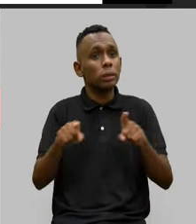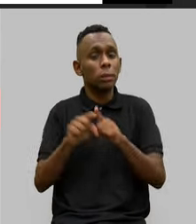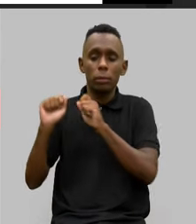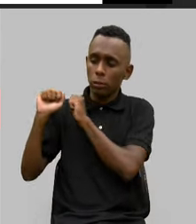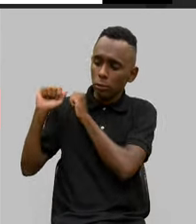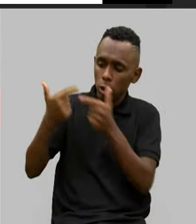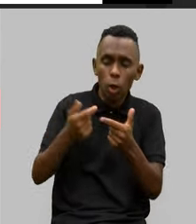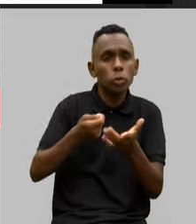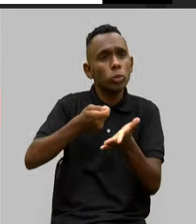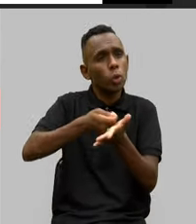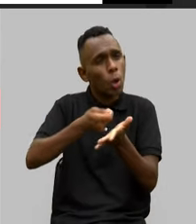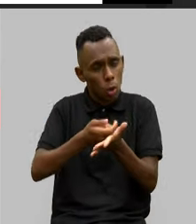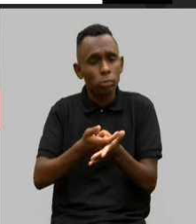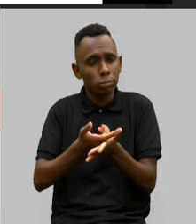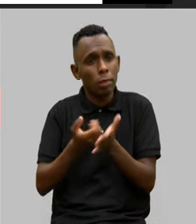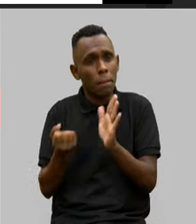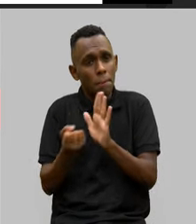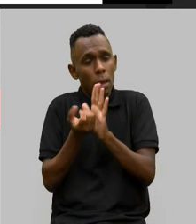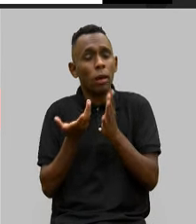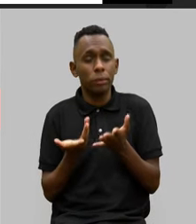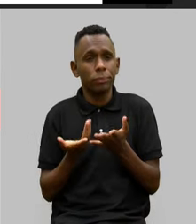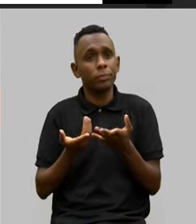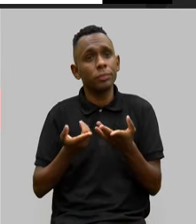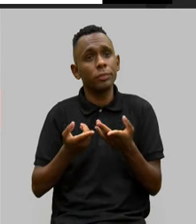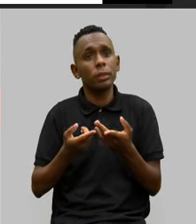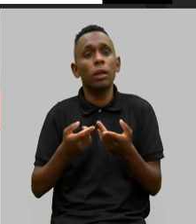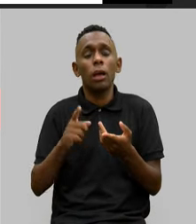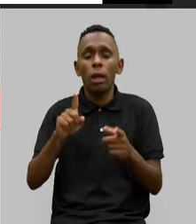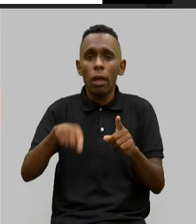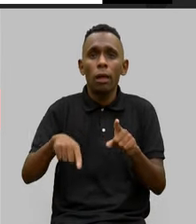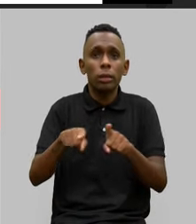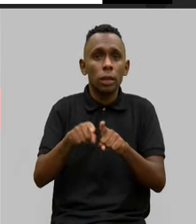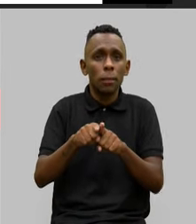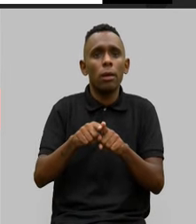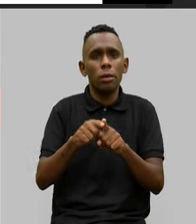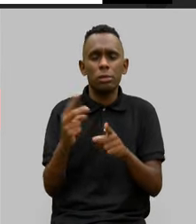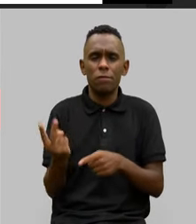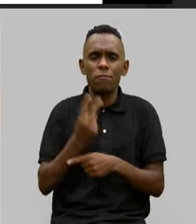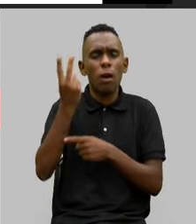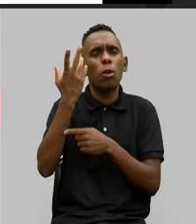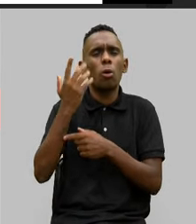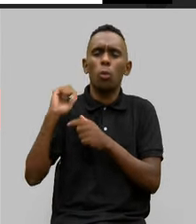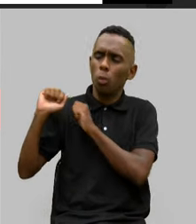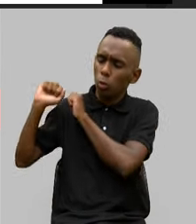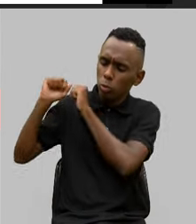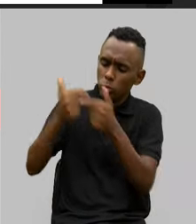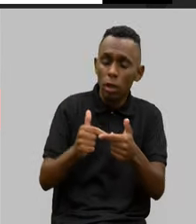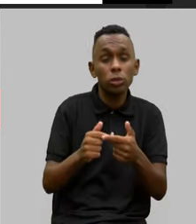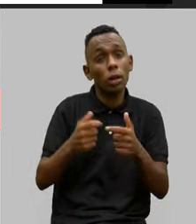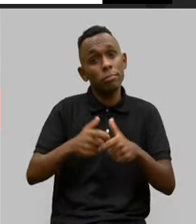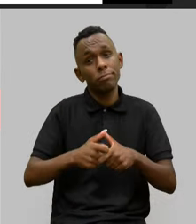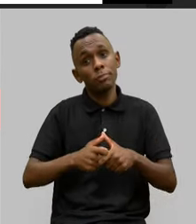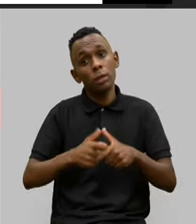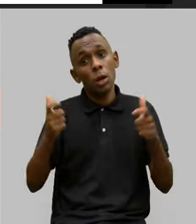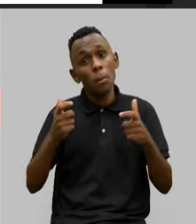conservadores como todo e como ameaça aos valores tradicionais e isso porque muitas vezes os dois assuntos